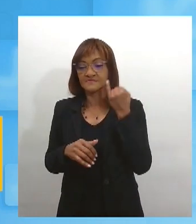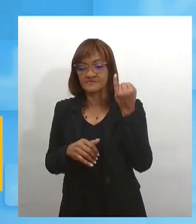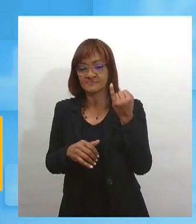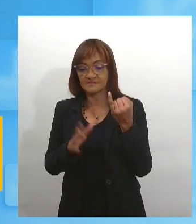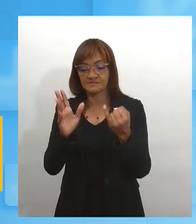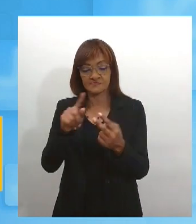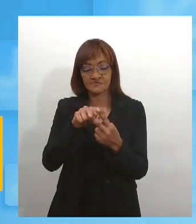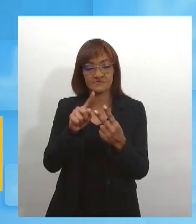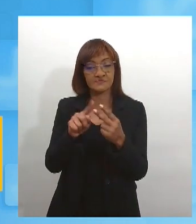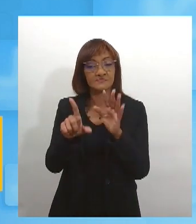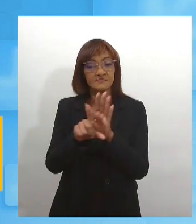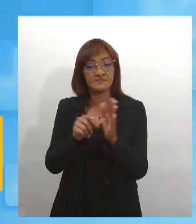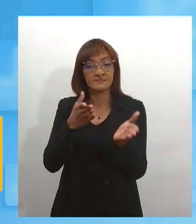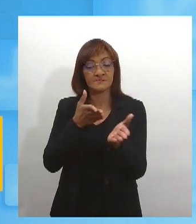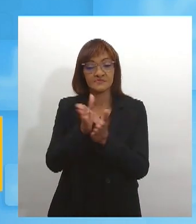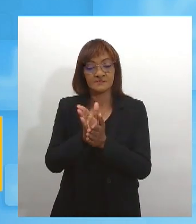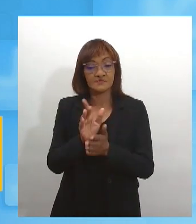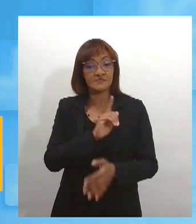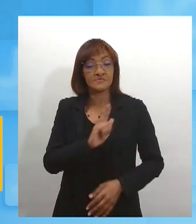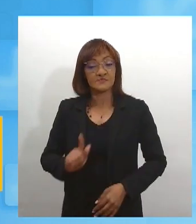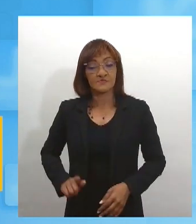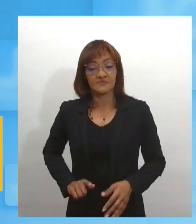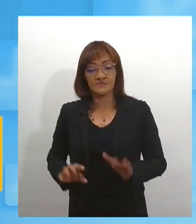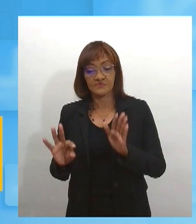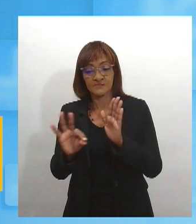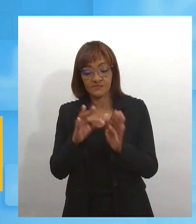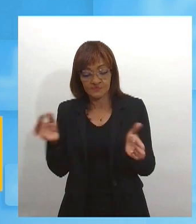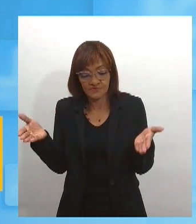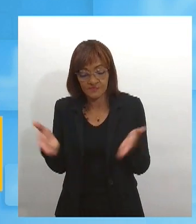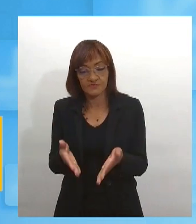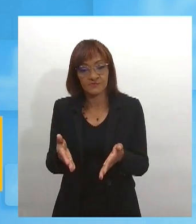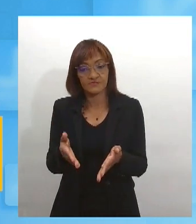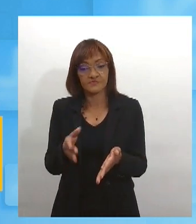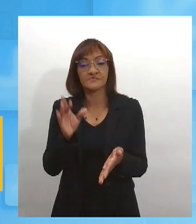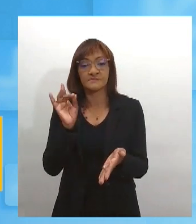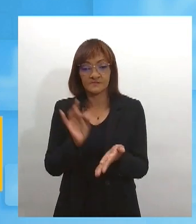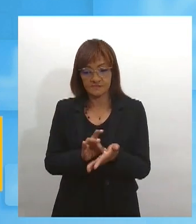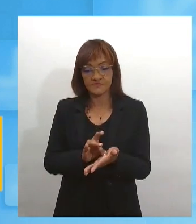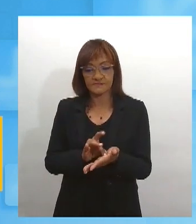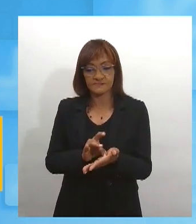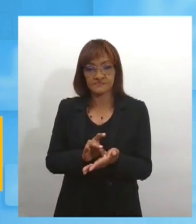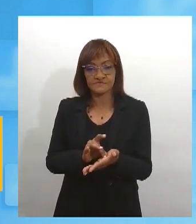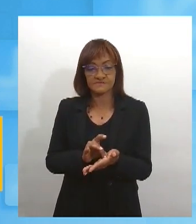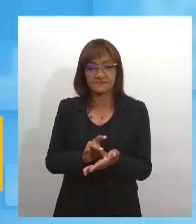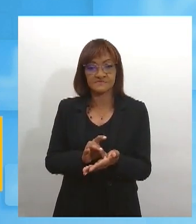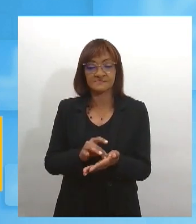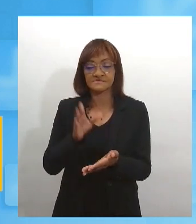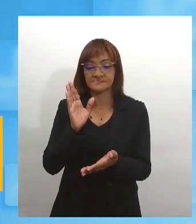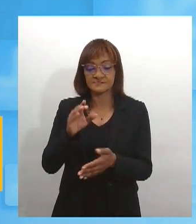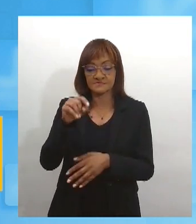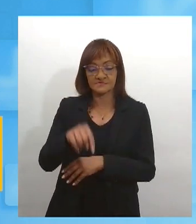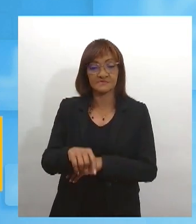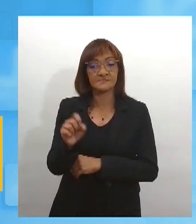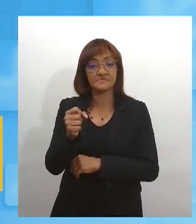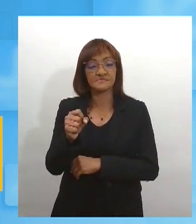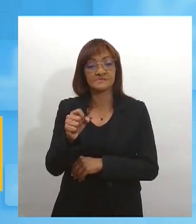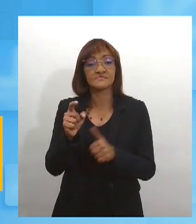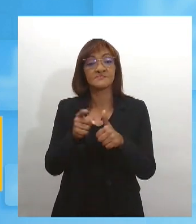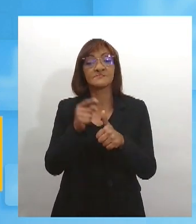pelo governador Fábio Mitidieri que agora passam a valer oficialmente em Sergipe. A primeira lei, de